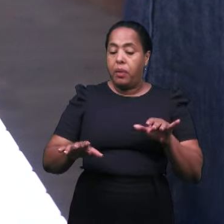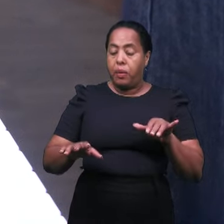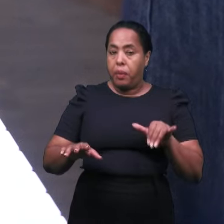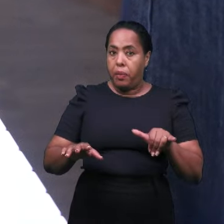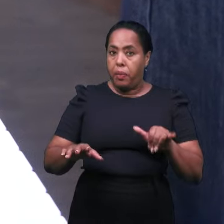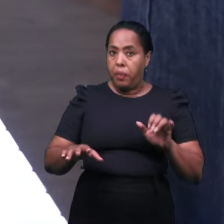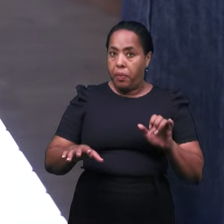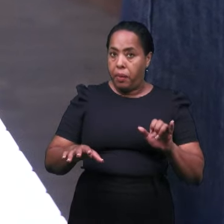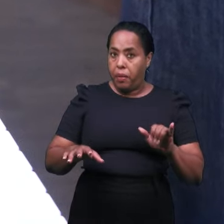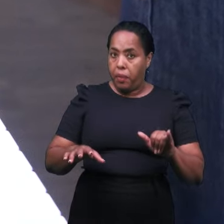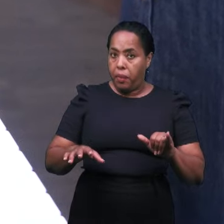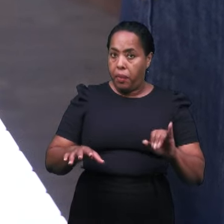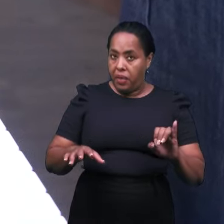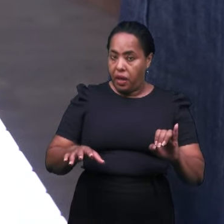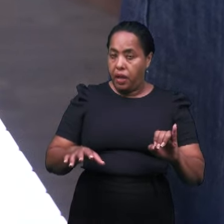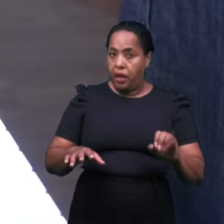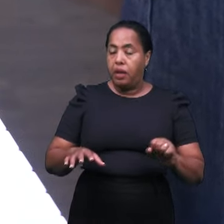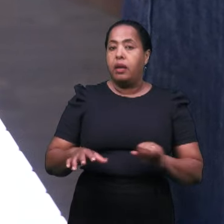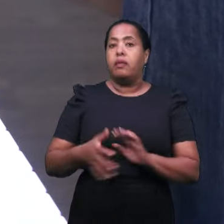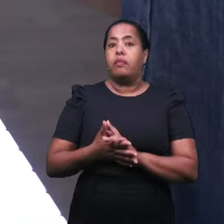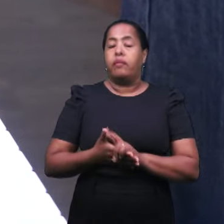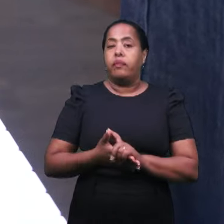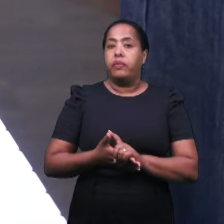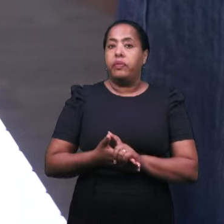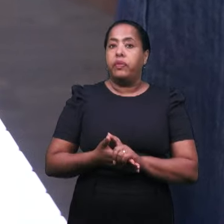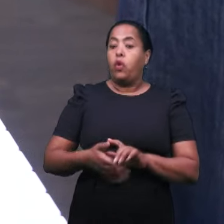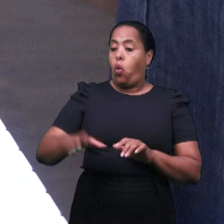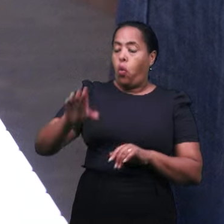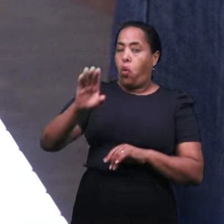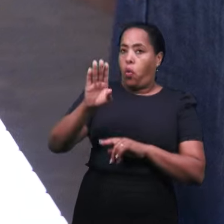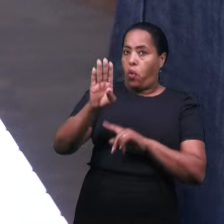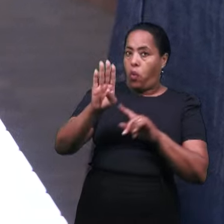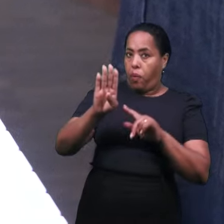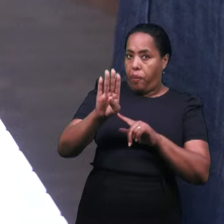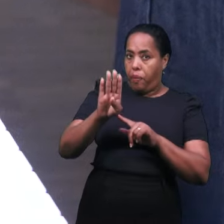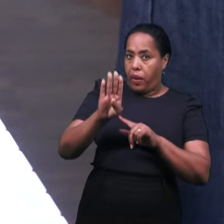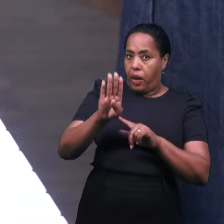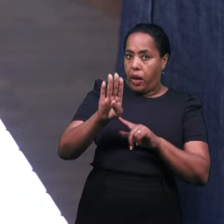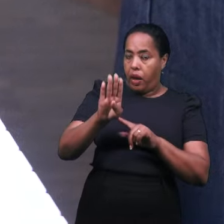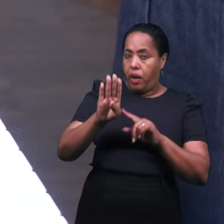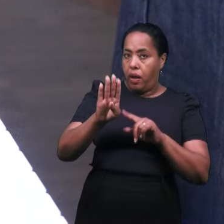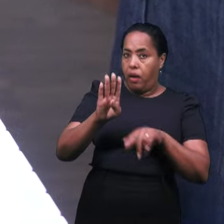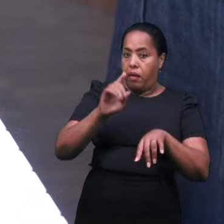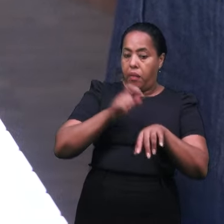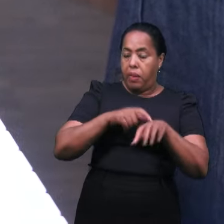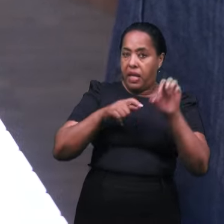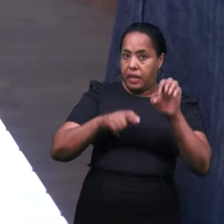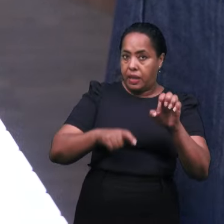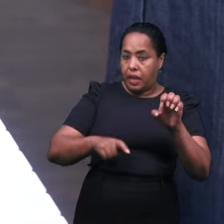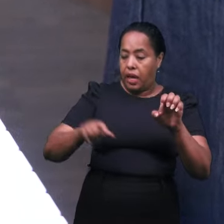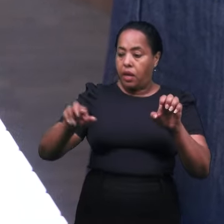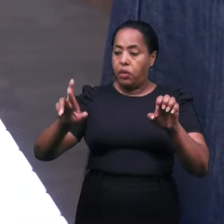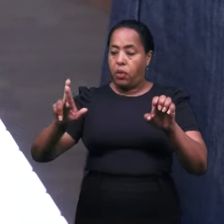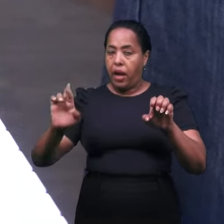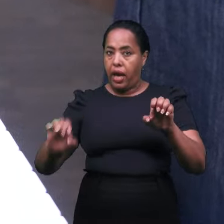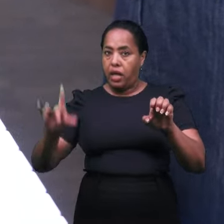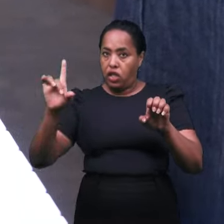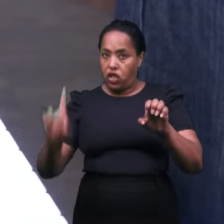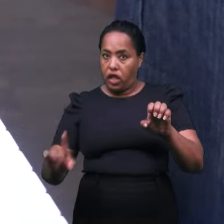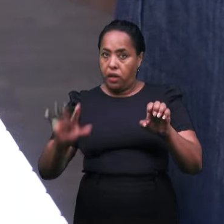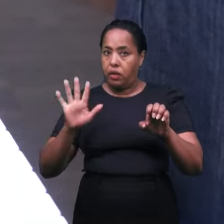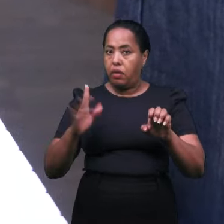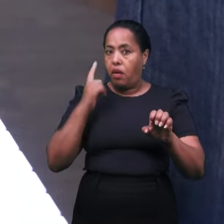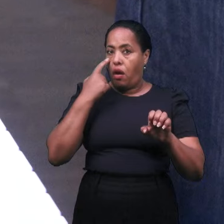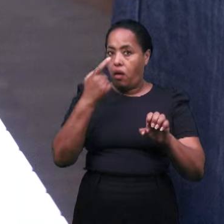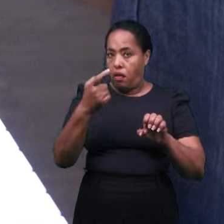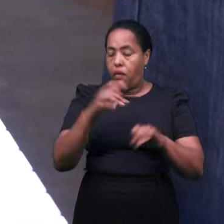Vou dar este acorde, que é o B, né? A cifra B, juntinho com a nota Ré. Atenção!